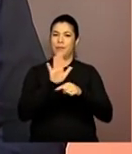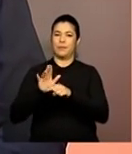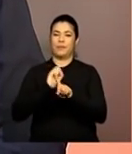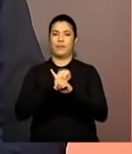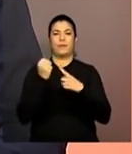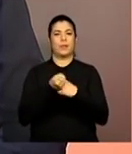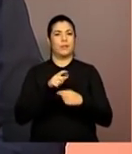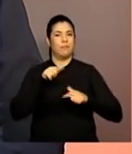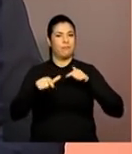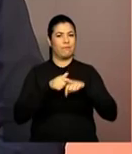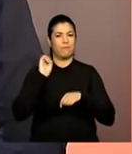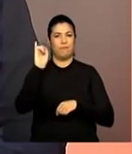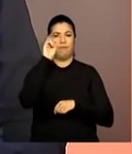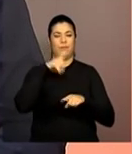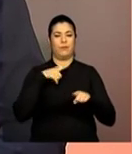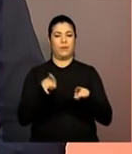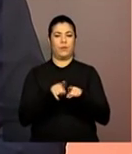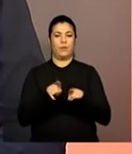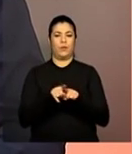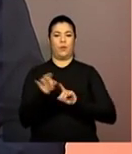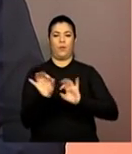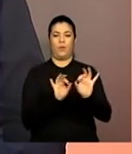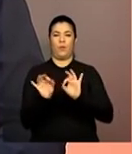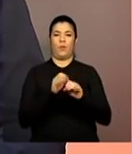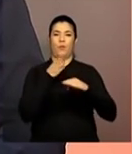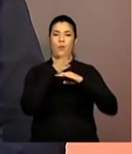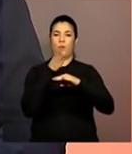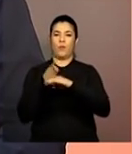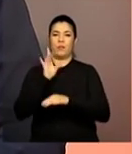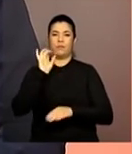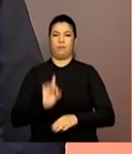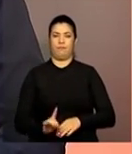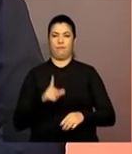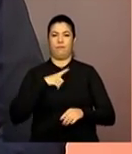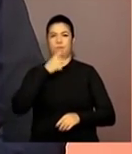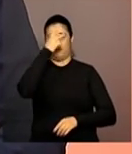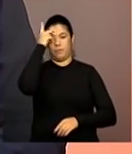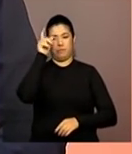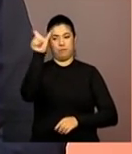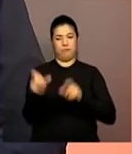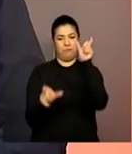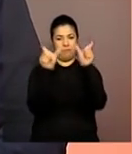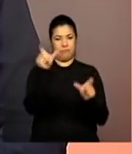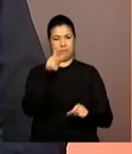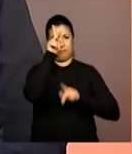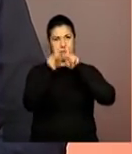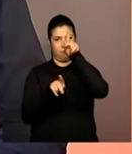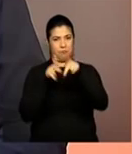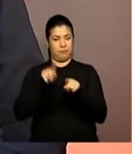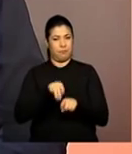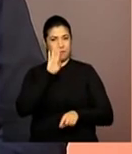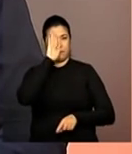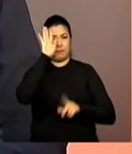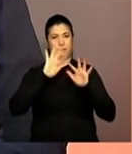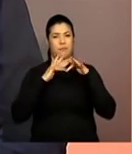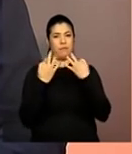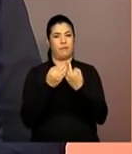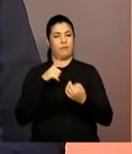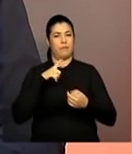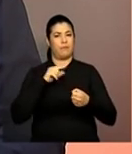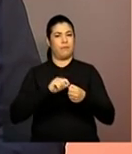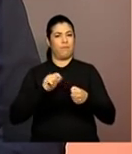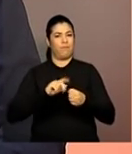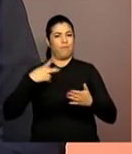papel fundamental na consolidação do acesso aos direitos de cidadania da população Principalmente as famílias em